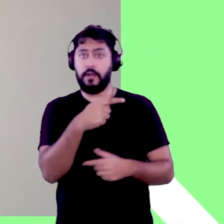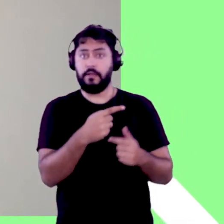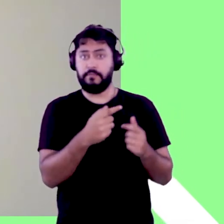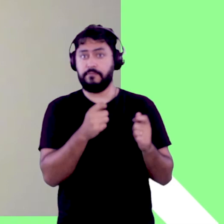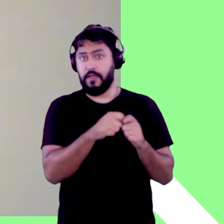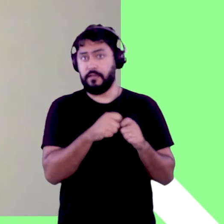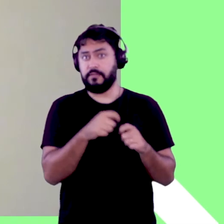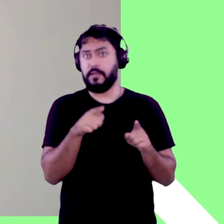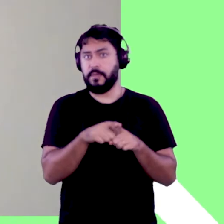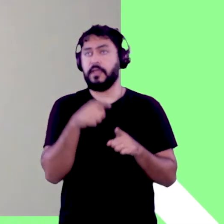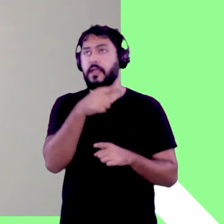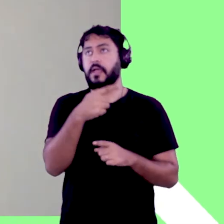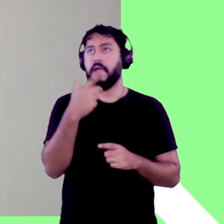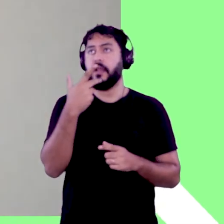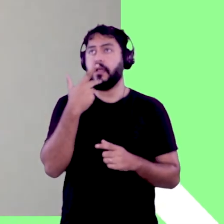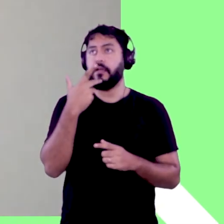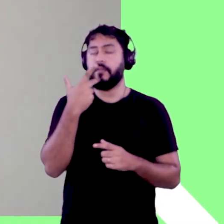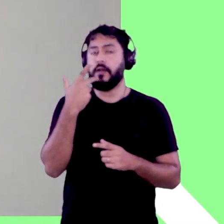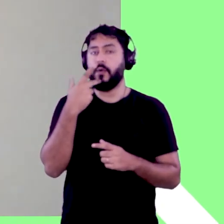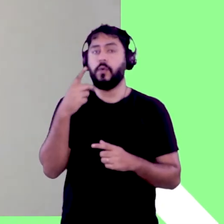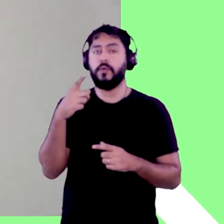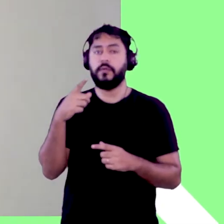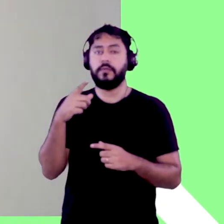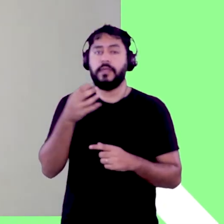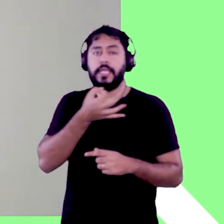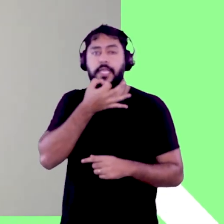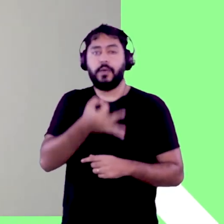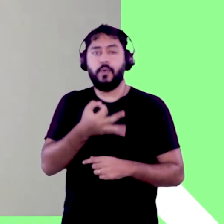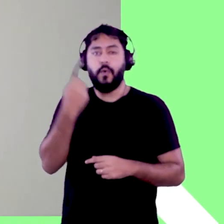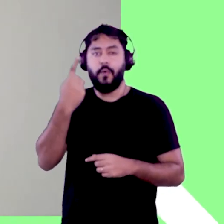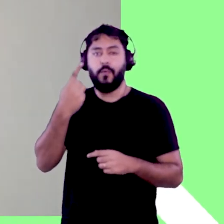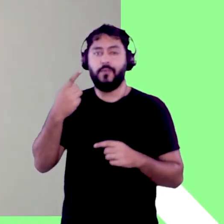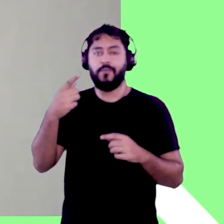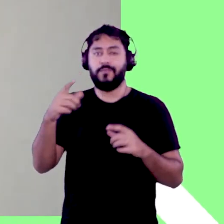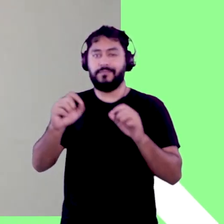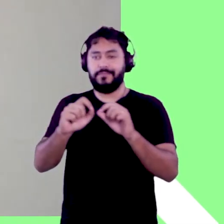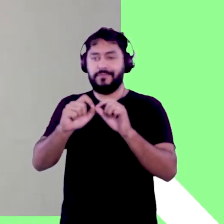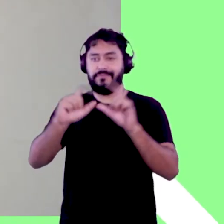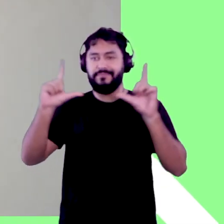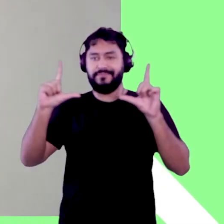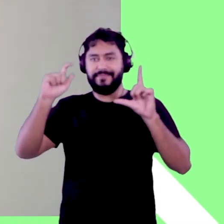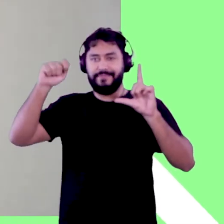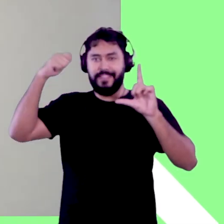Depois ela indicou um cartaz sonoro no YouTube para a gente assistir, da Casparis.